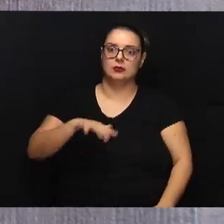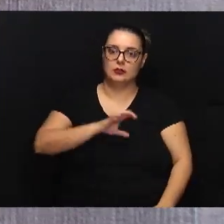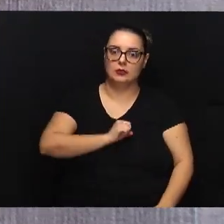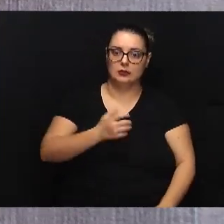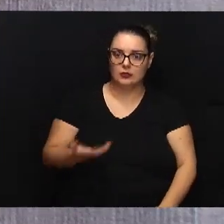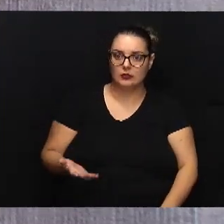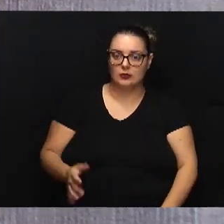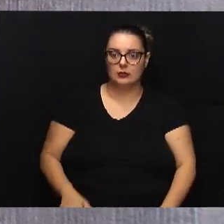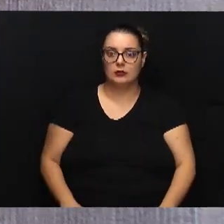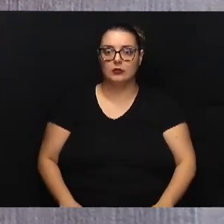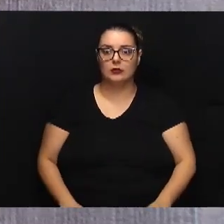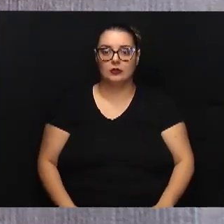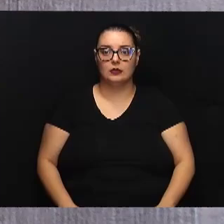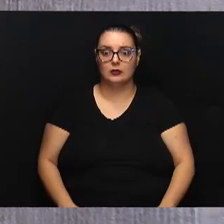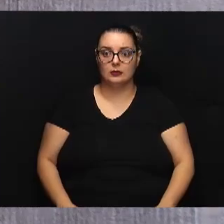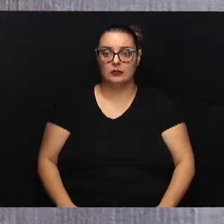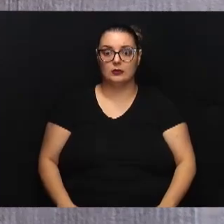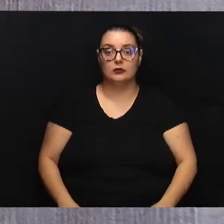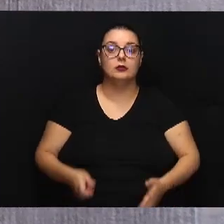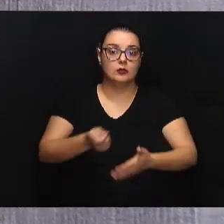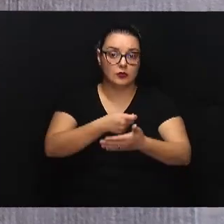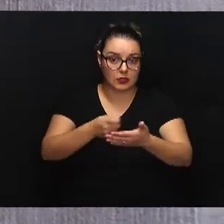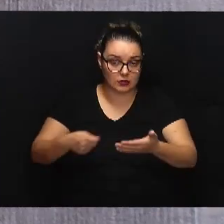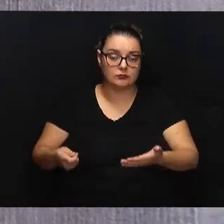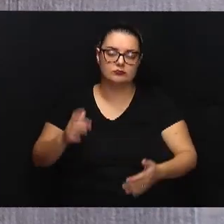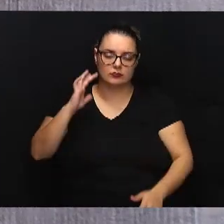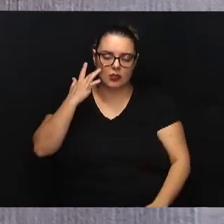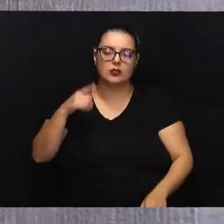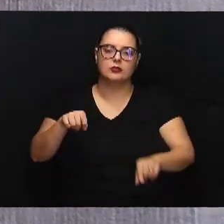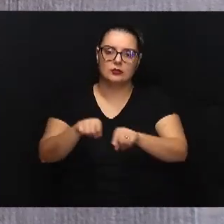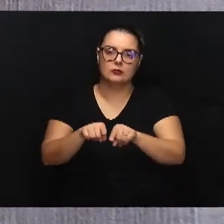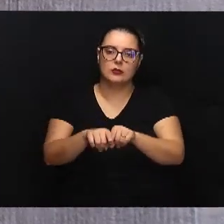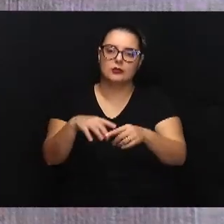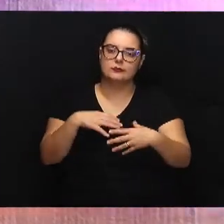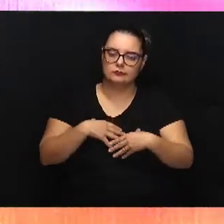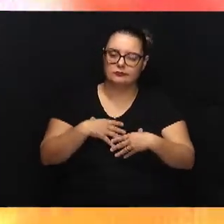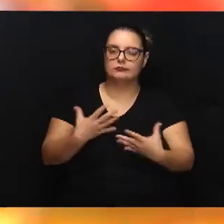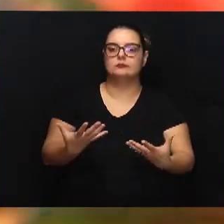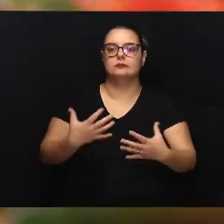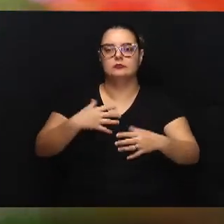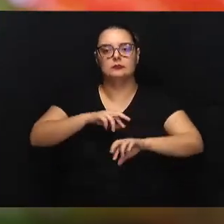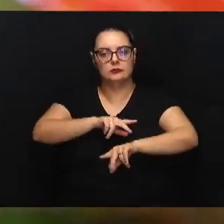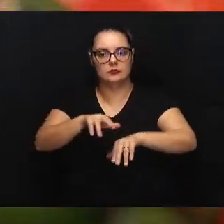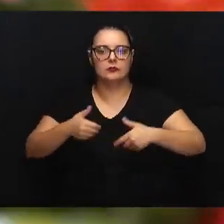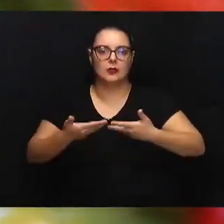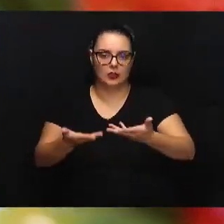esse escrito à mão, porque eu acho que também é uma coisa que traz uma certa afetividade.